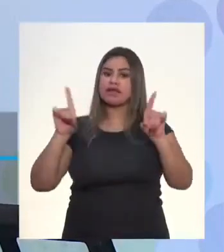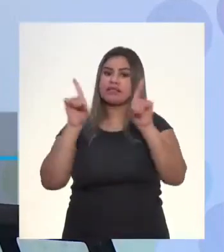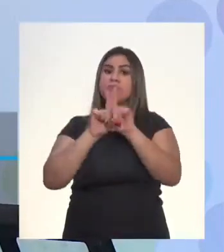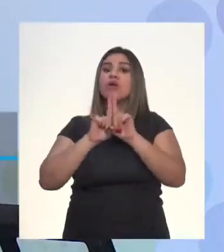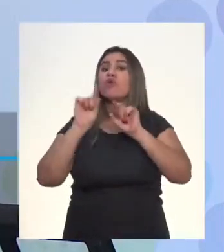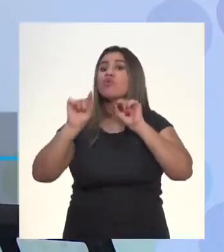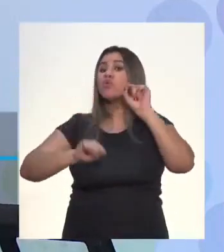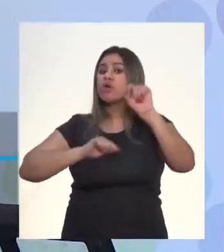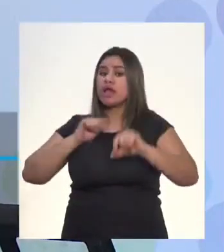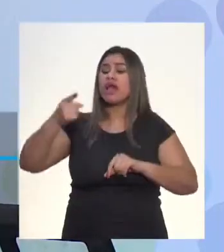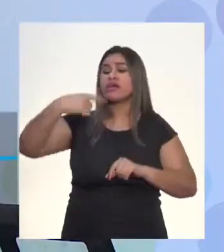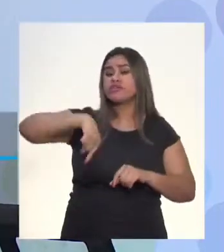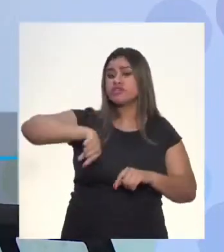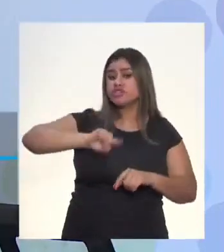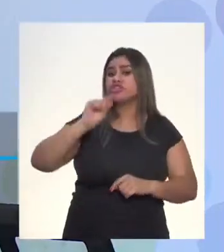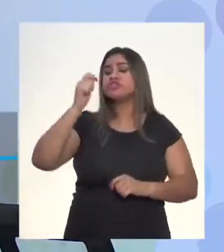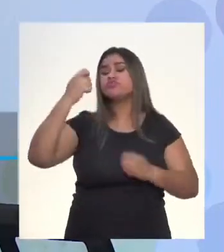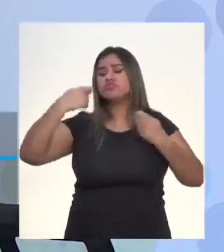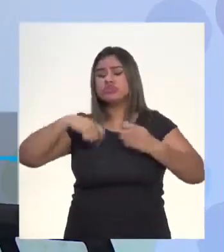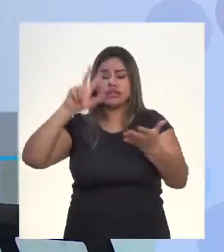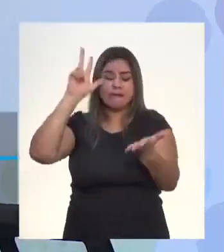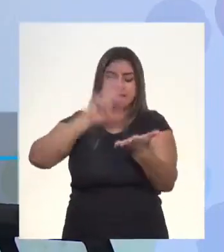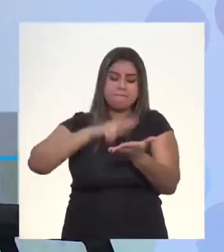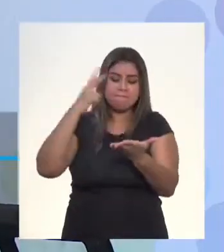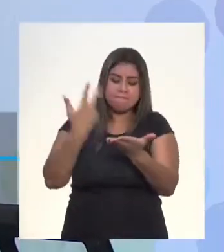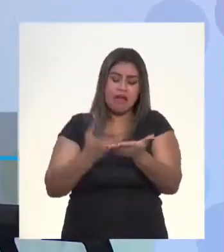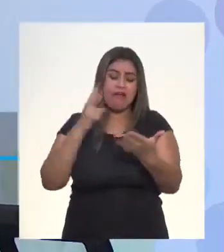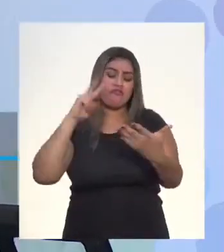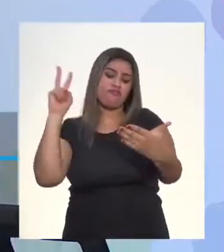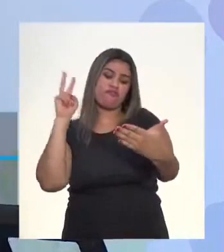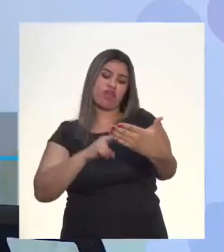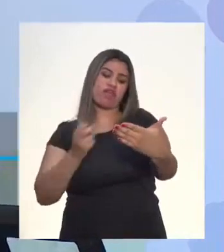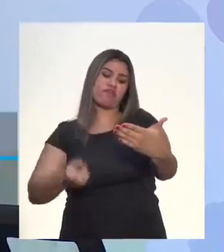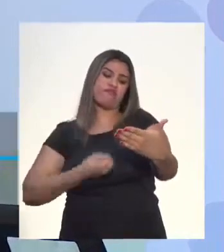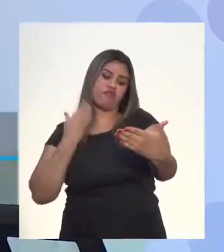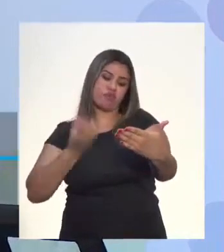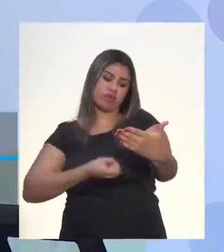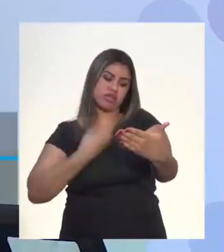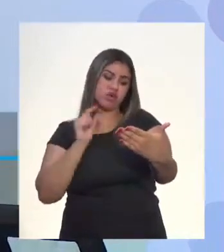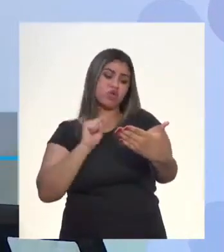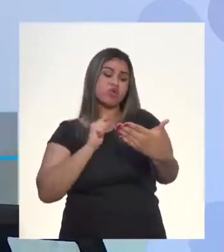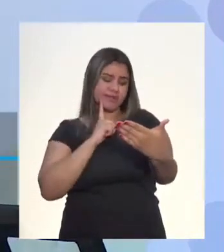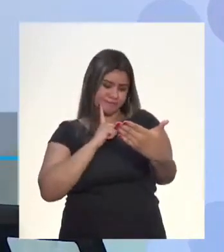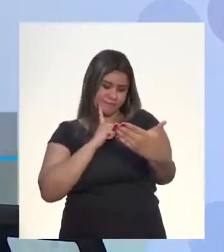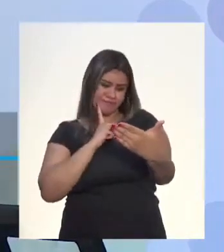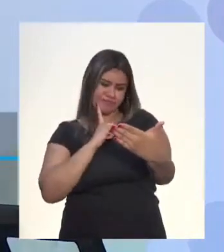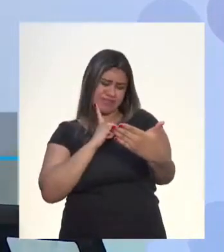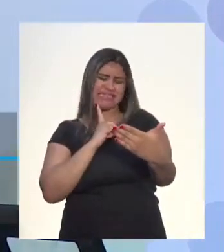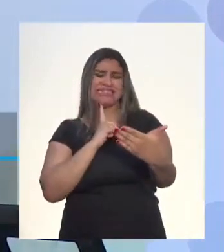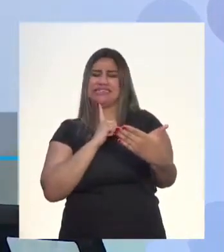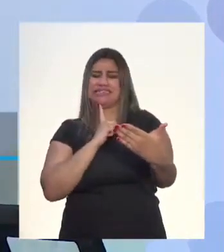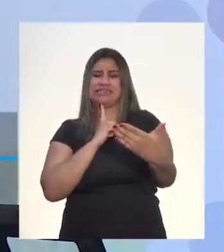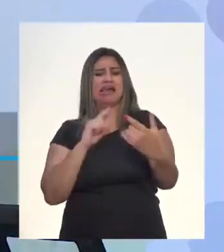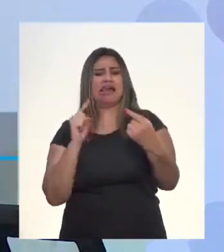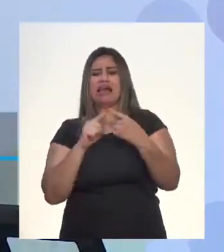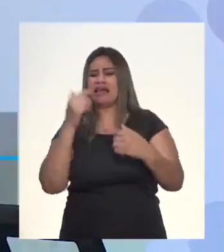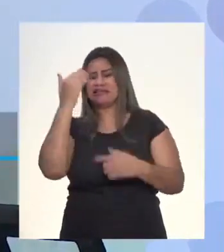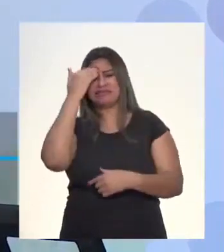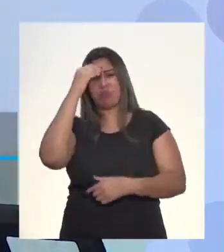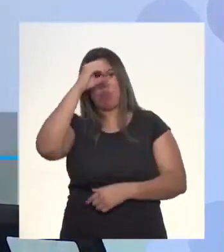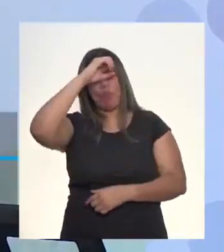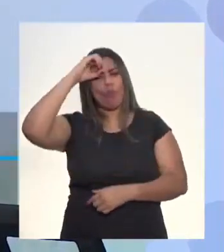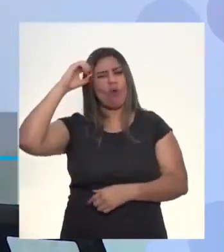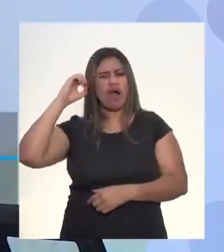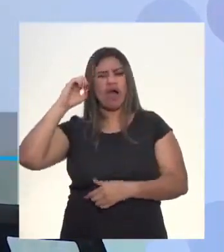muito importante a gente saber interpretar esses dados e não cometer falácias. O que seriam falácias? É justamente a gente fazer